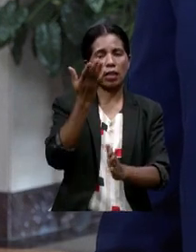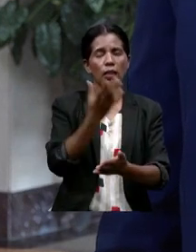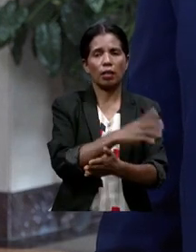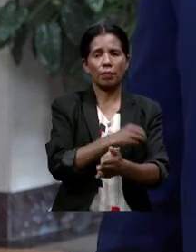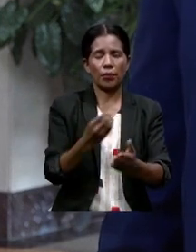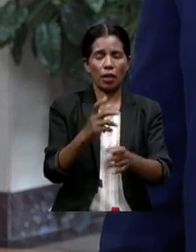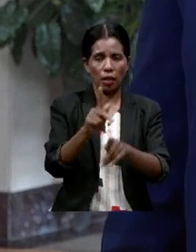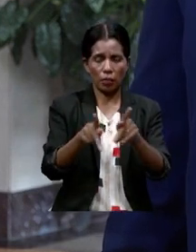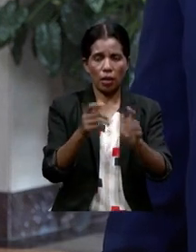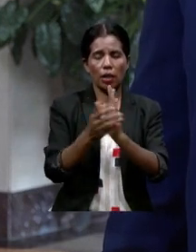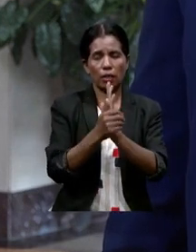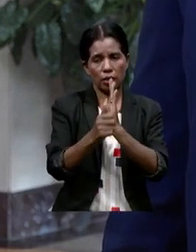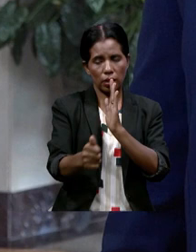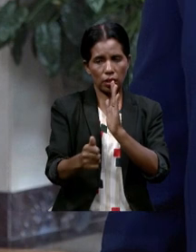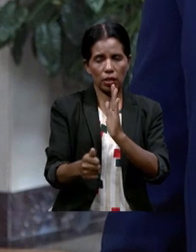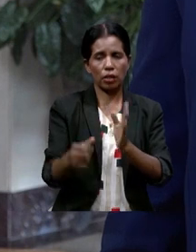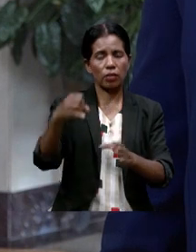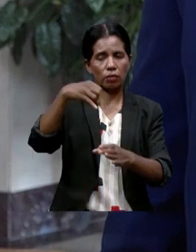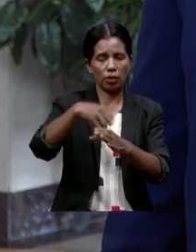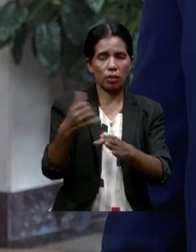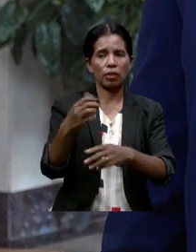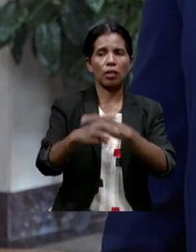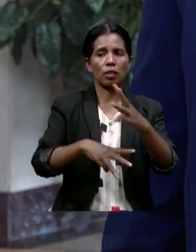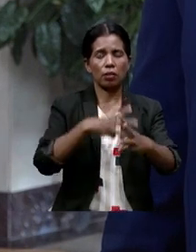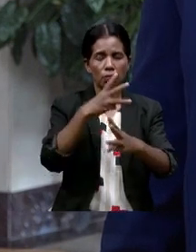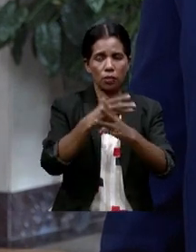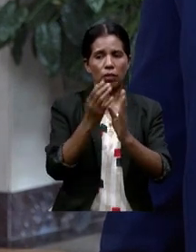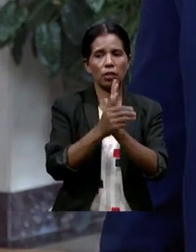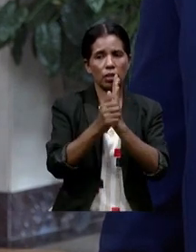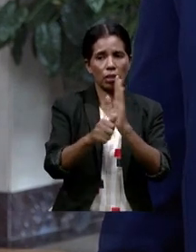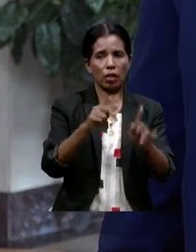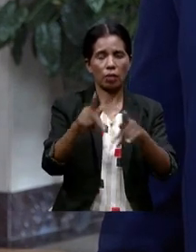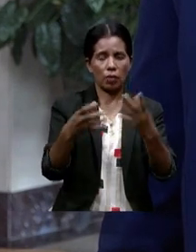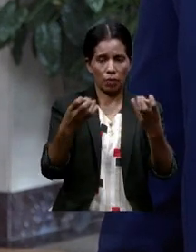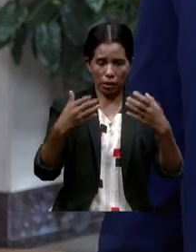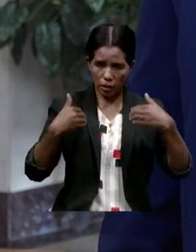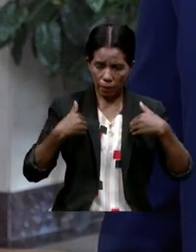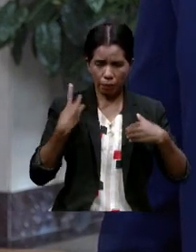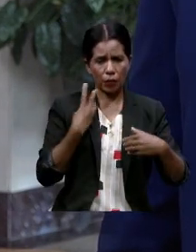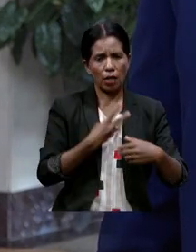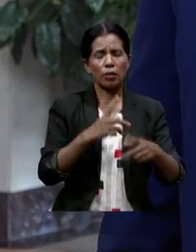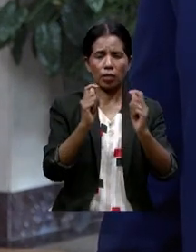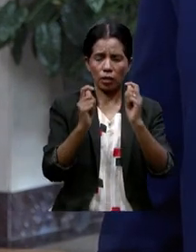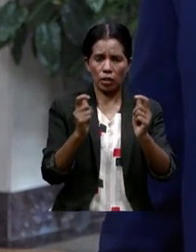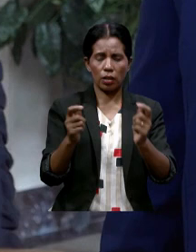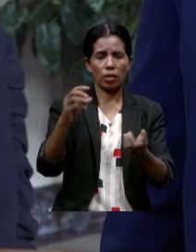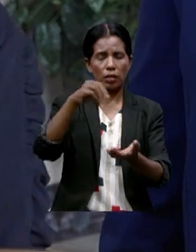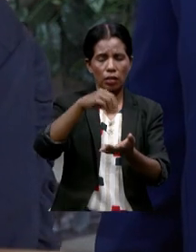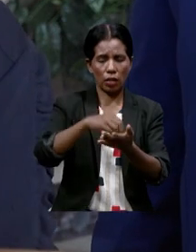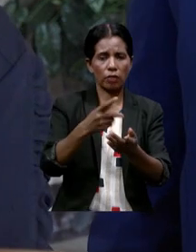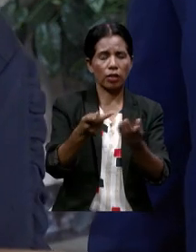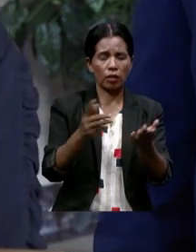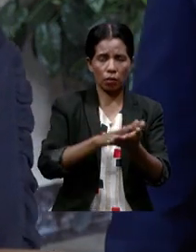mahadia na capacidade no envolve sir e o mundo com capacidade nebe mak emabarakiha. Amimos tenta criar estação saneamento